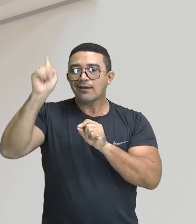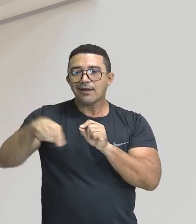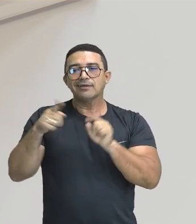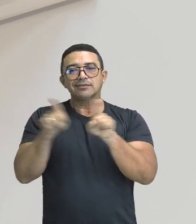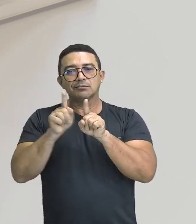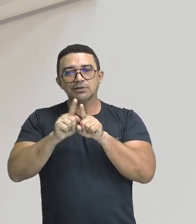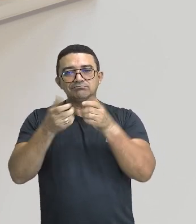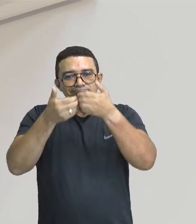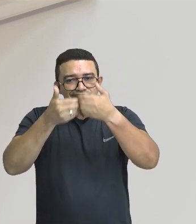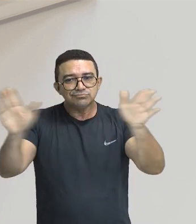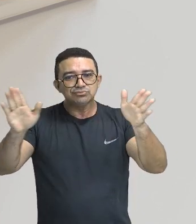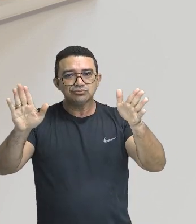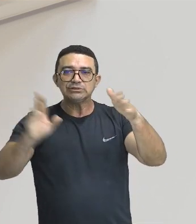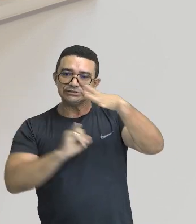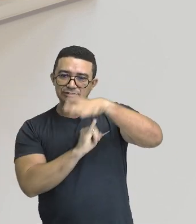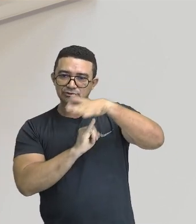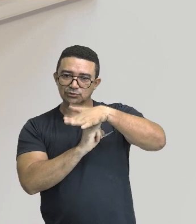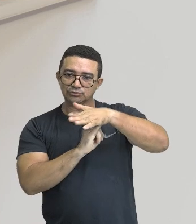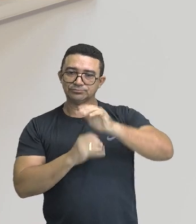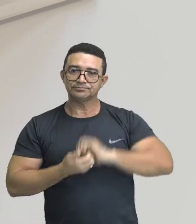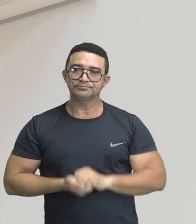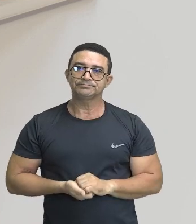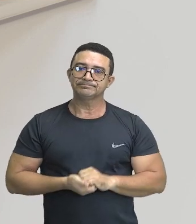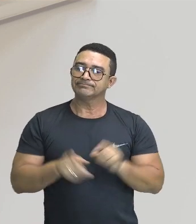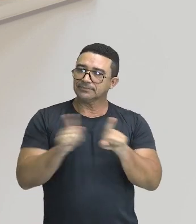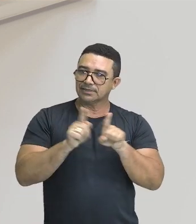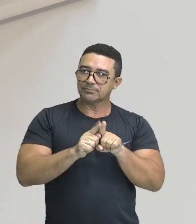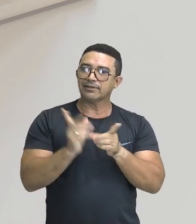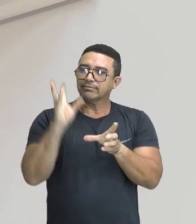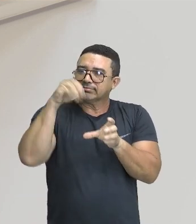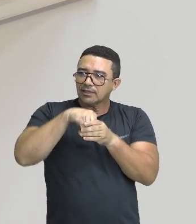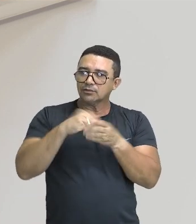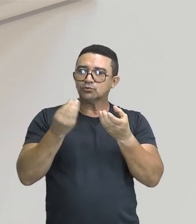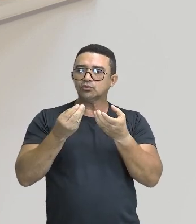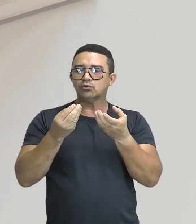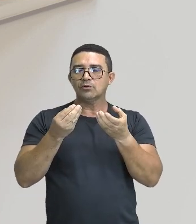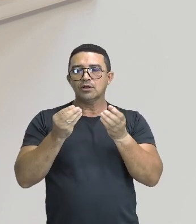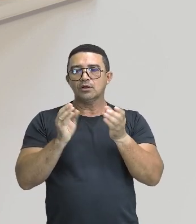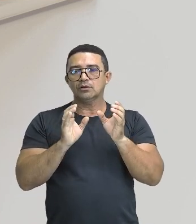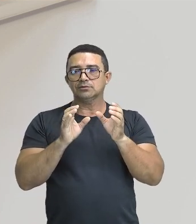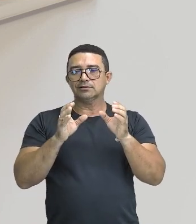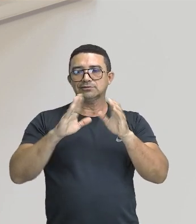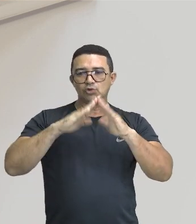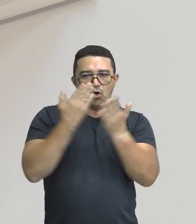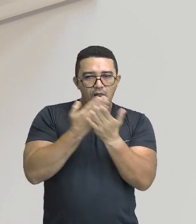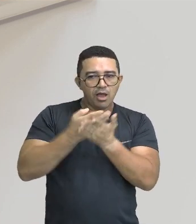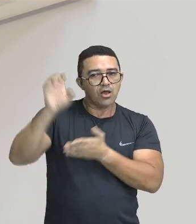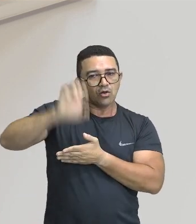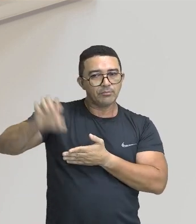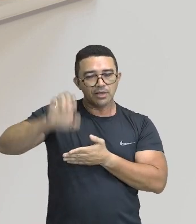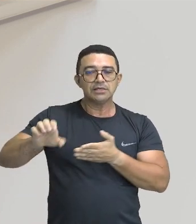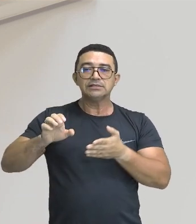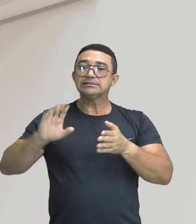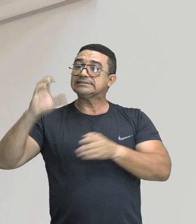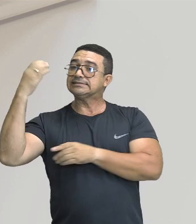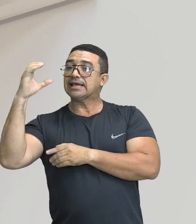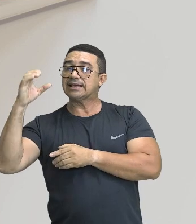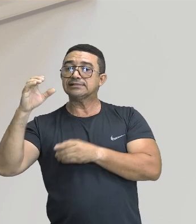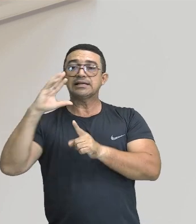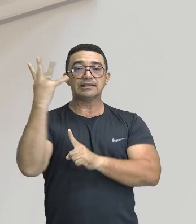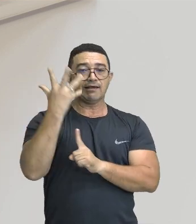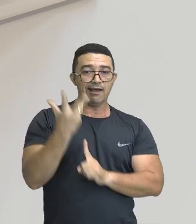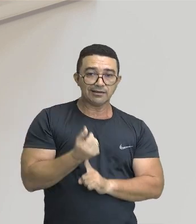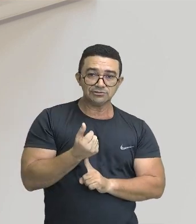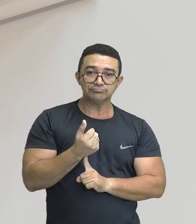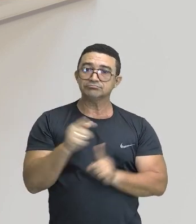em 1975. Também era membro da Academia Europeia de Ciências e Artes, além de membro da Academia de